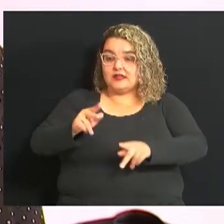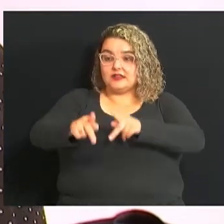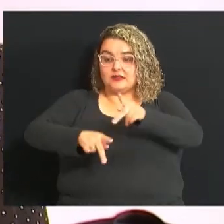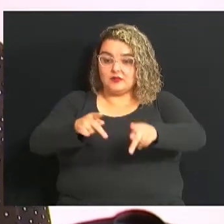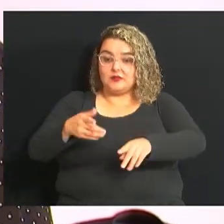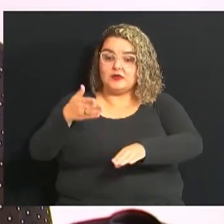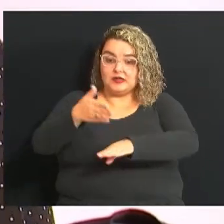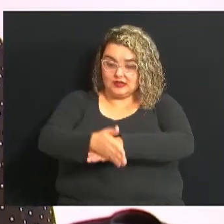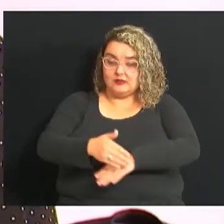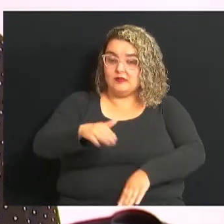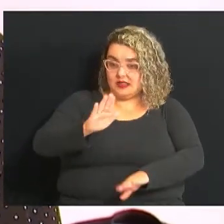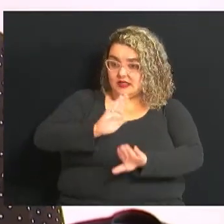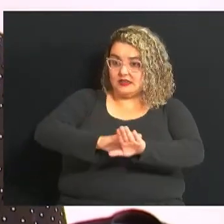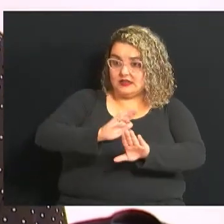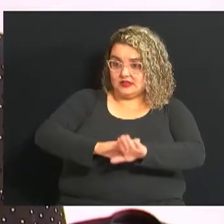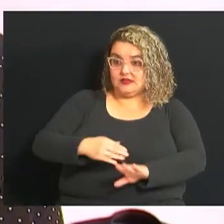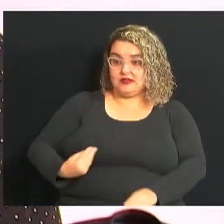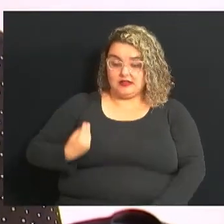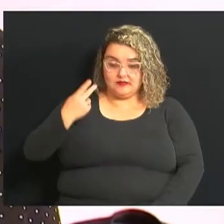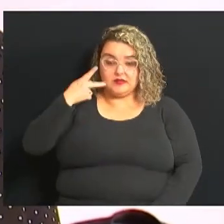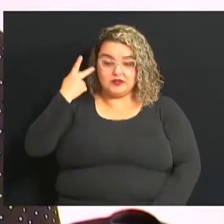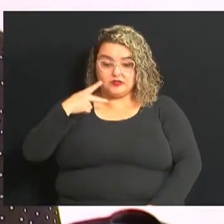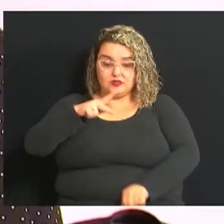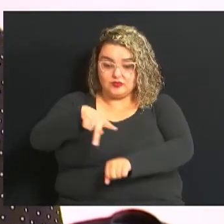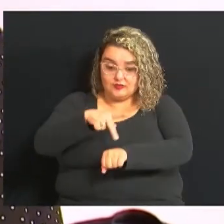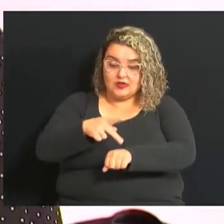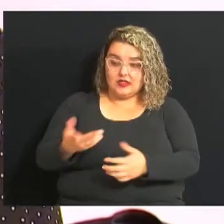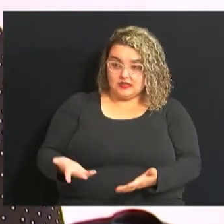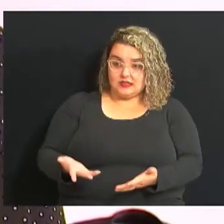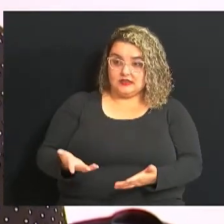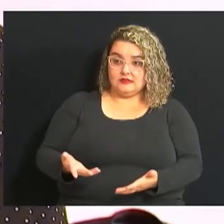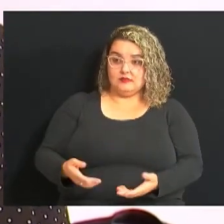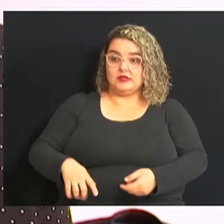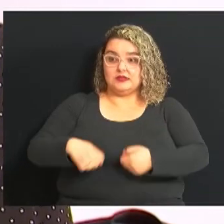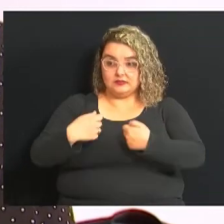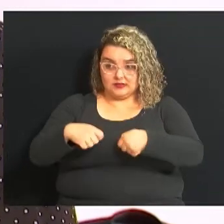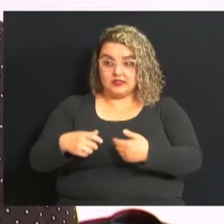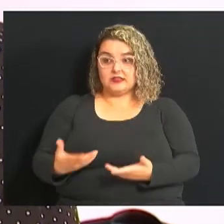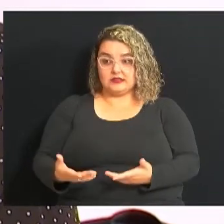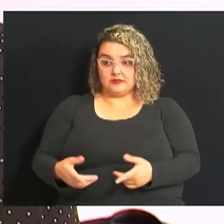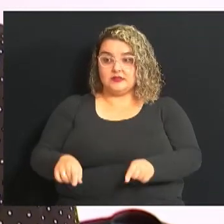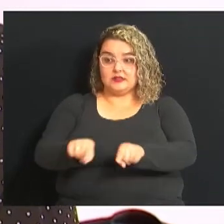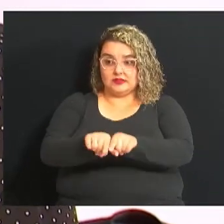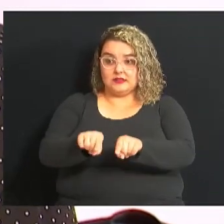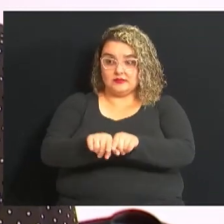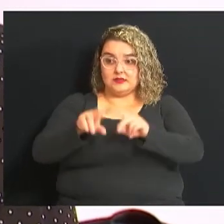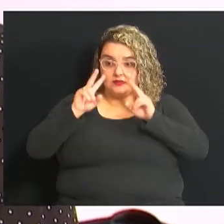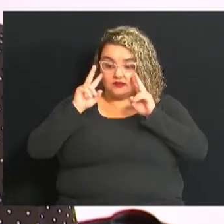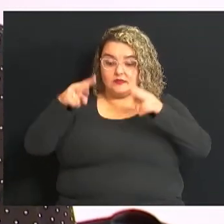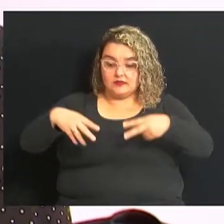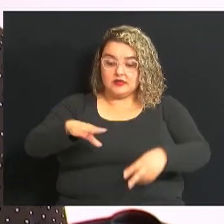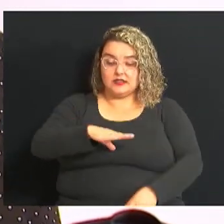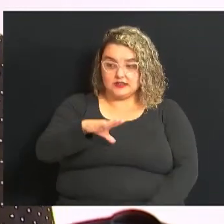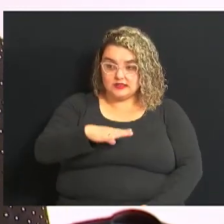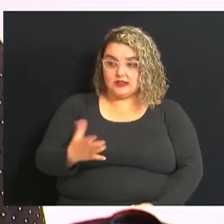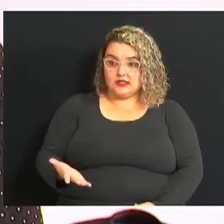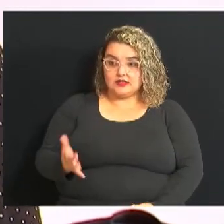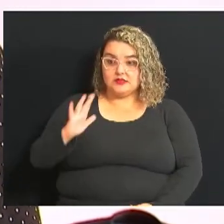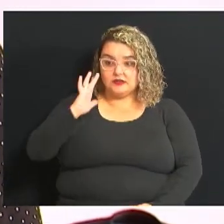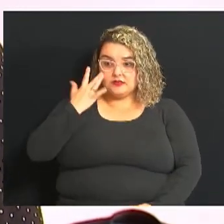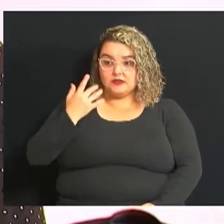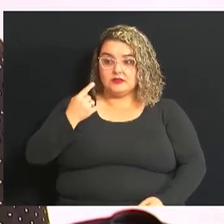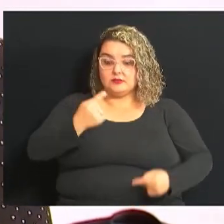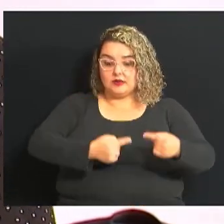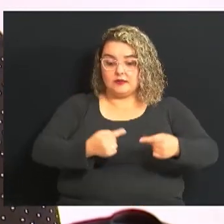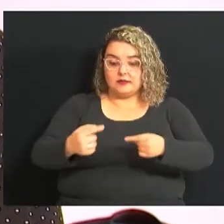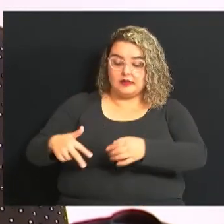mais ativamente da vida política, né, do país, mas nós temos que também olhar para a cidade, né? Eu acho que a gente tem tido muito discurso a